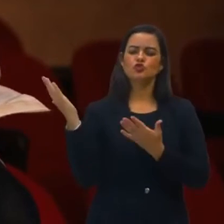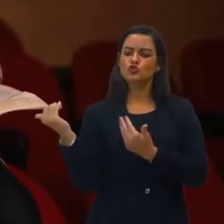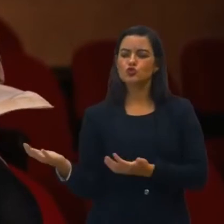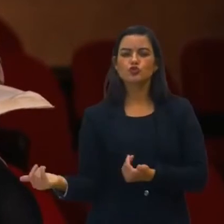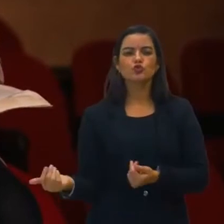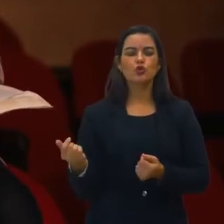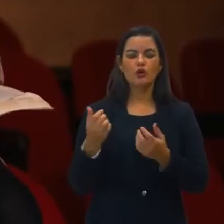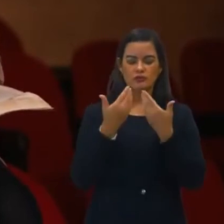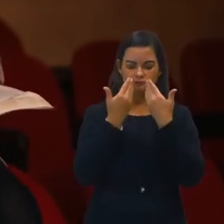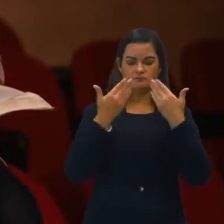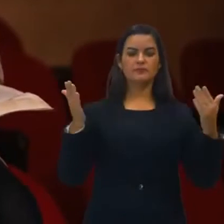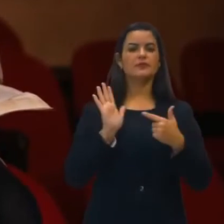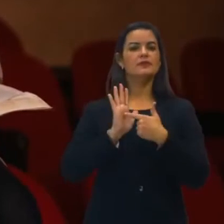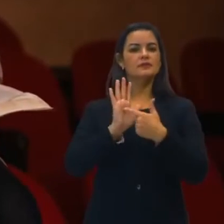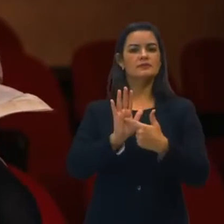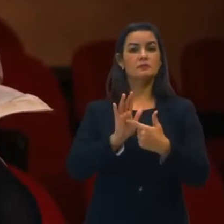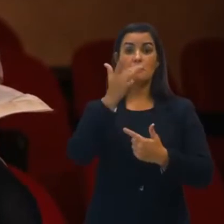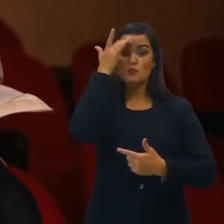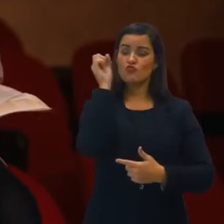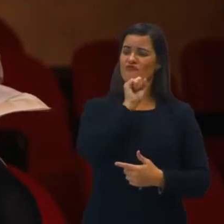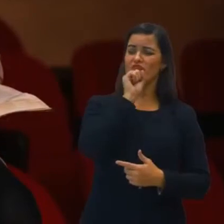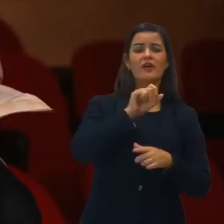jovens, adultos, anciãos,